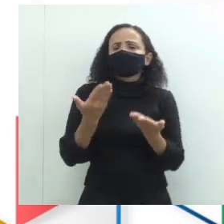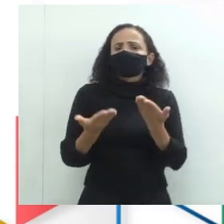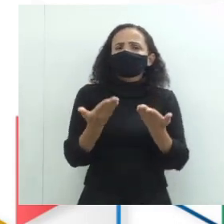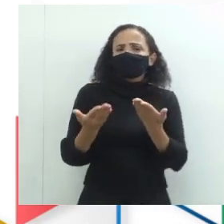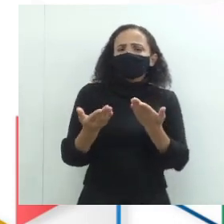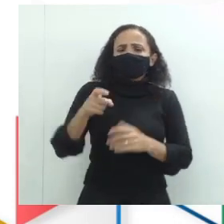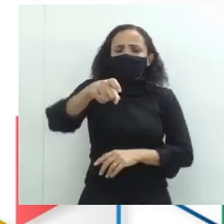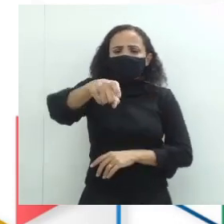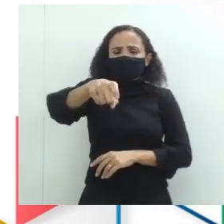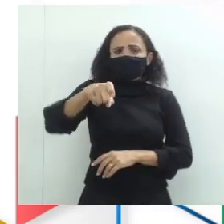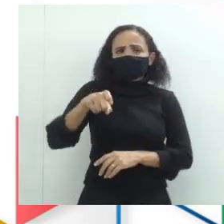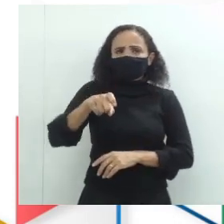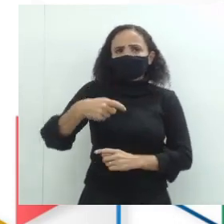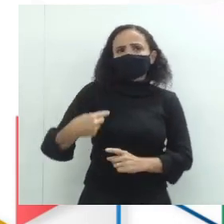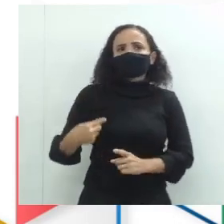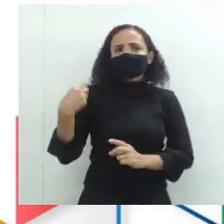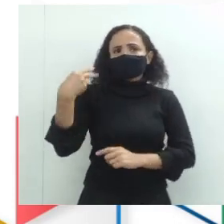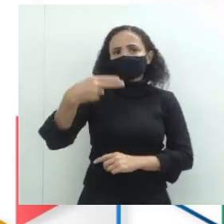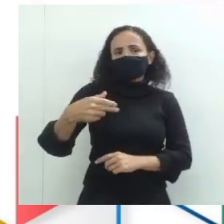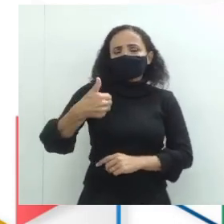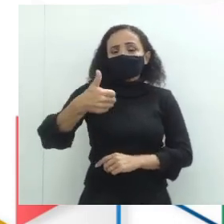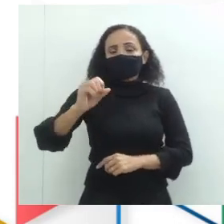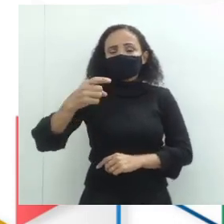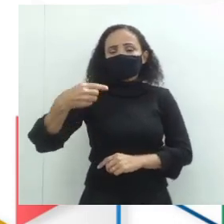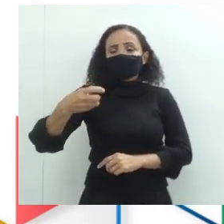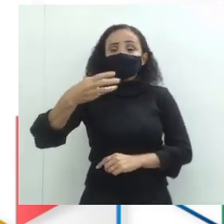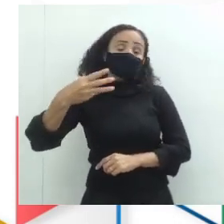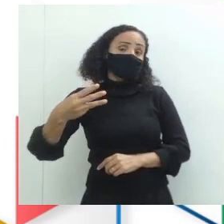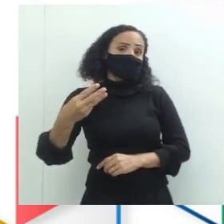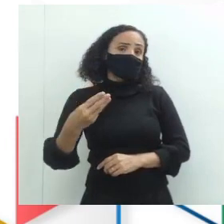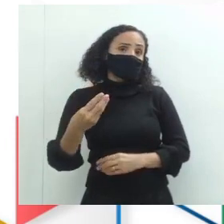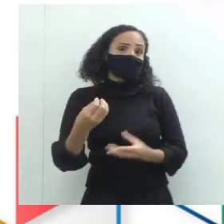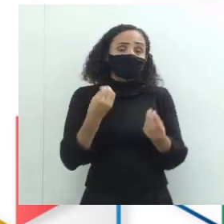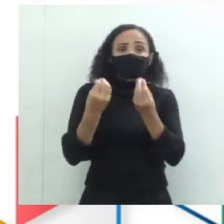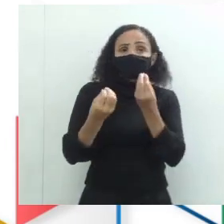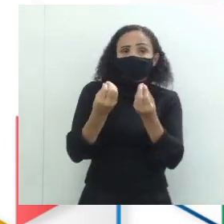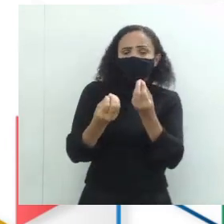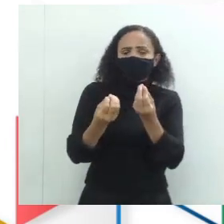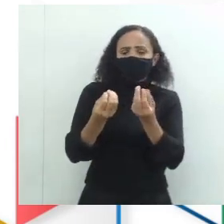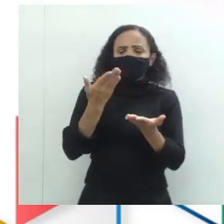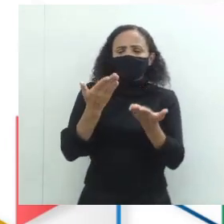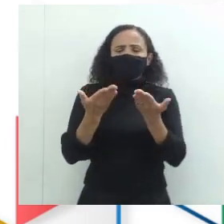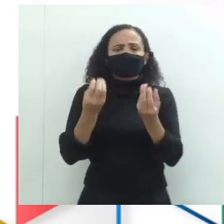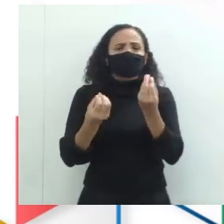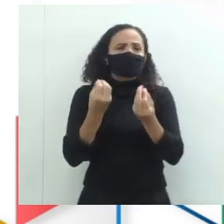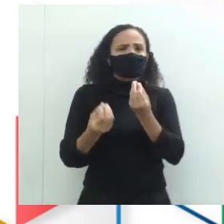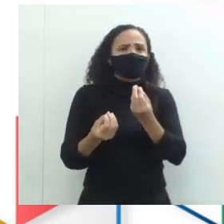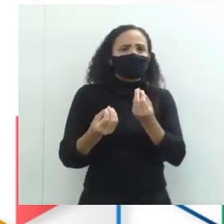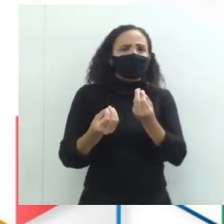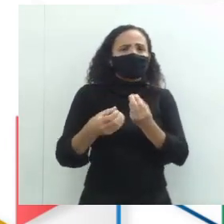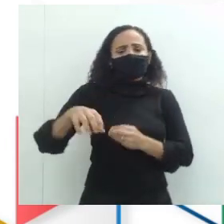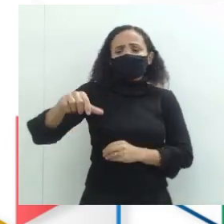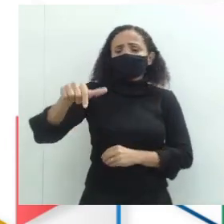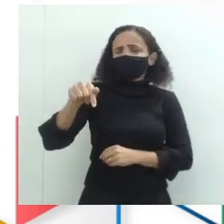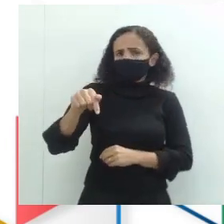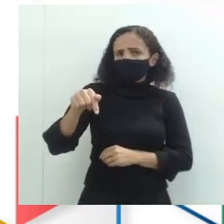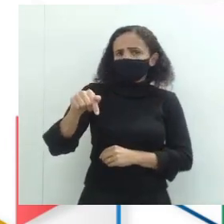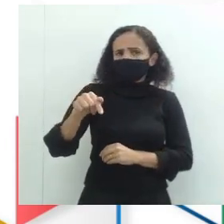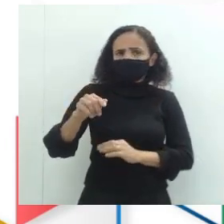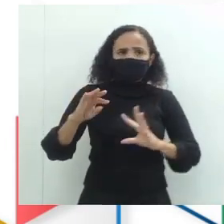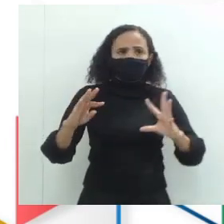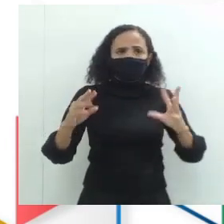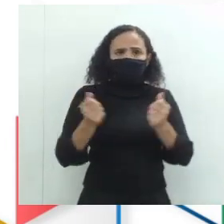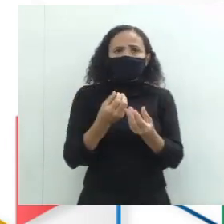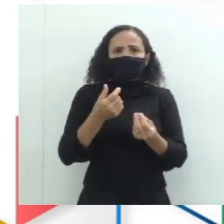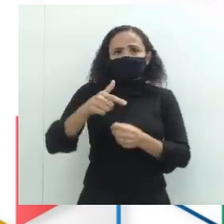a x igual a 10 menos 3. Ou seja, ela é equivalente a x igual a 7. Então, se eu tiver x